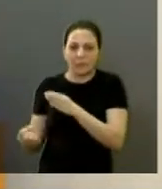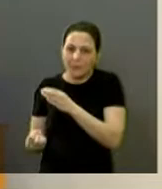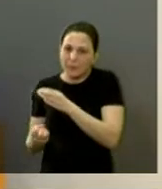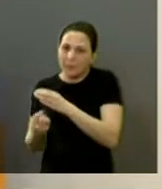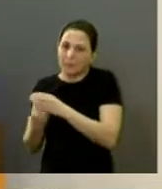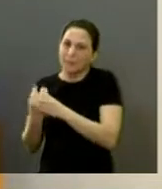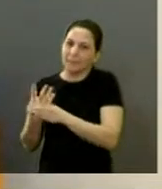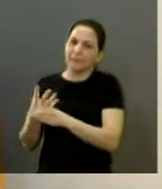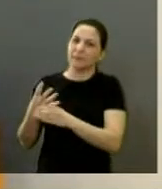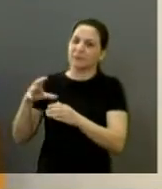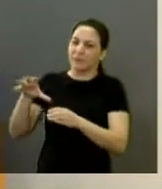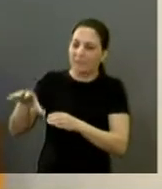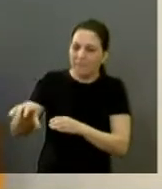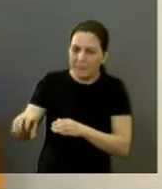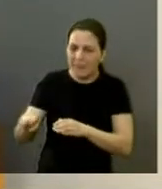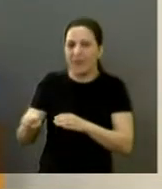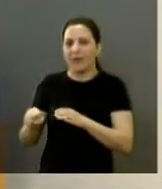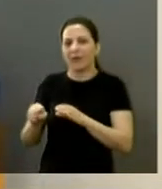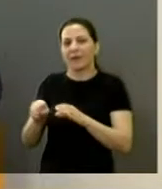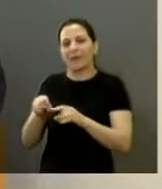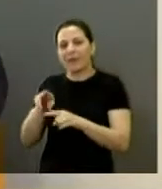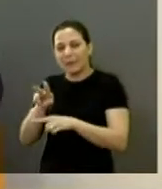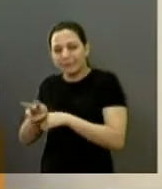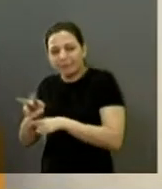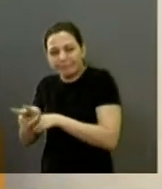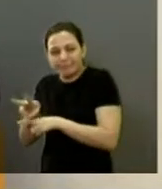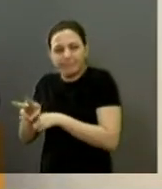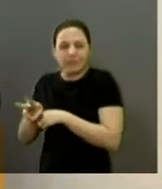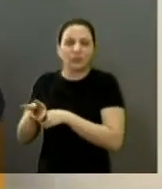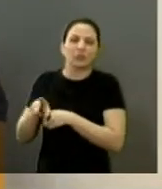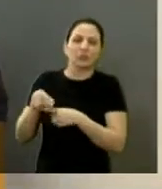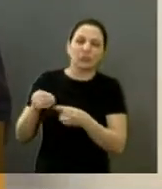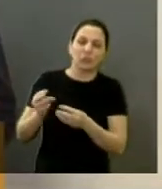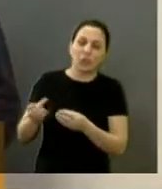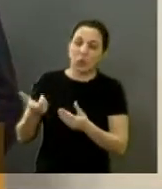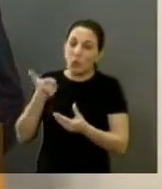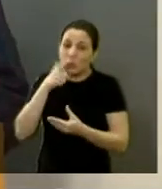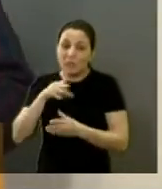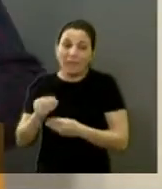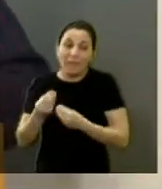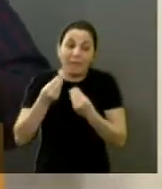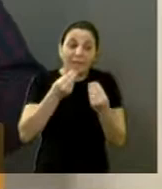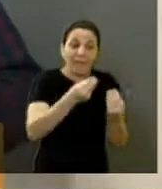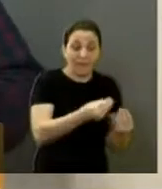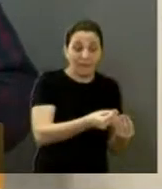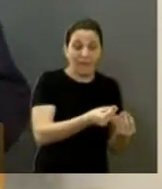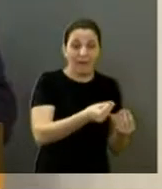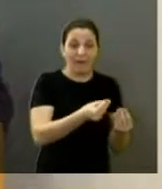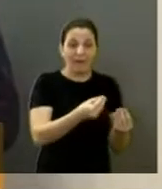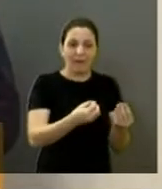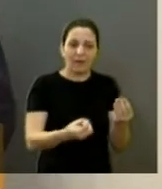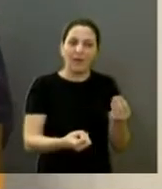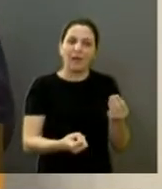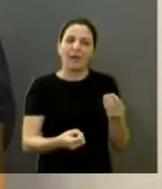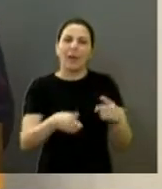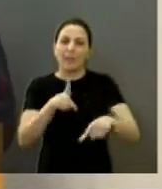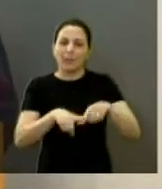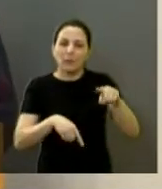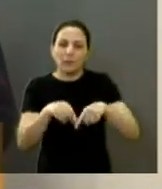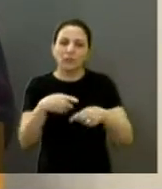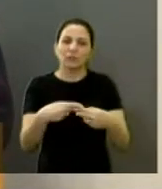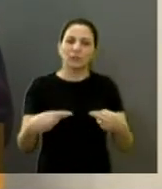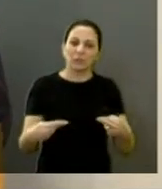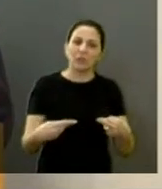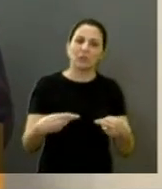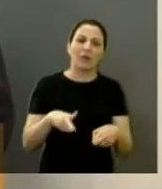coisa ele colhe às vezes não tem como entregar ou é desovar a sua produção então essa compra vem